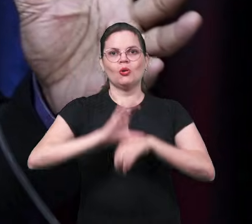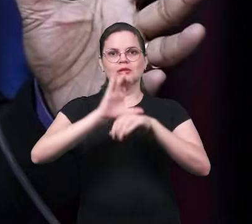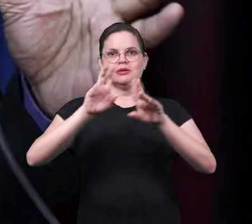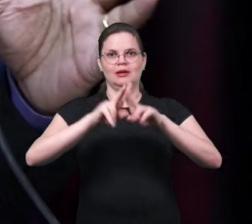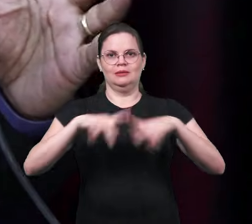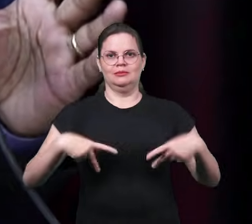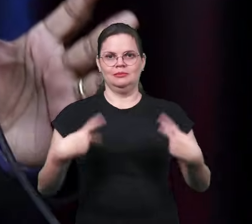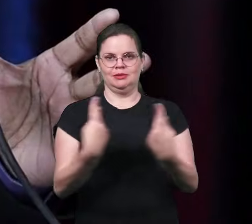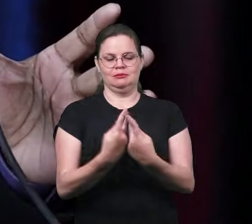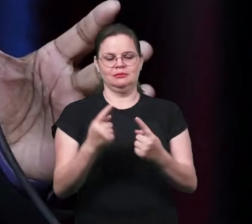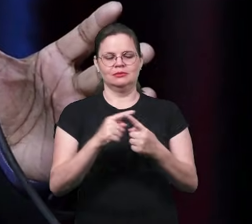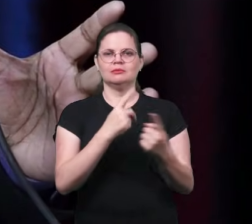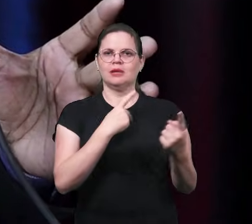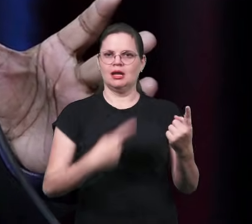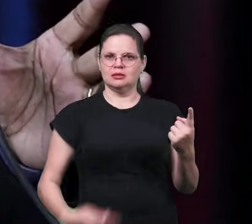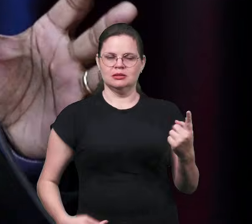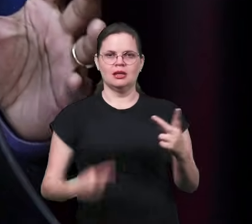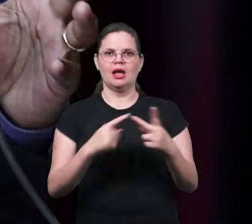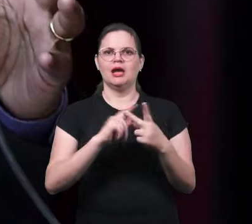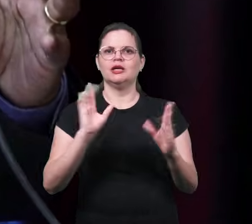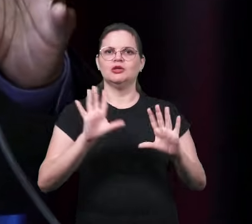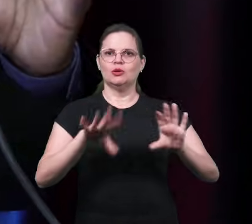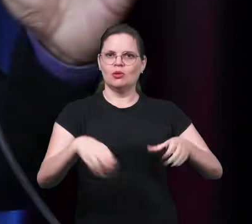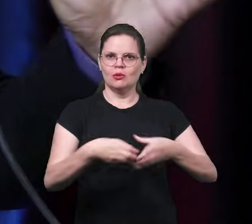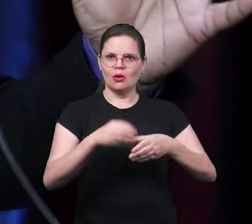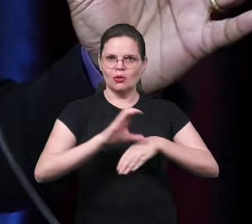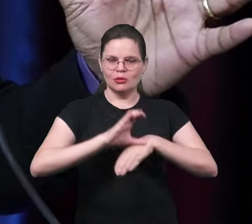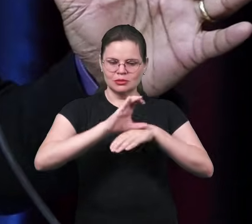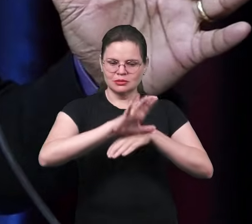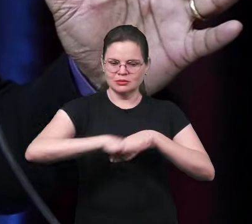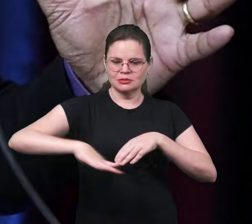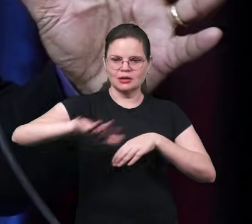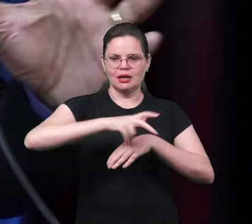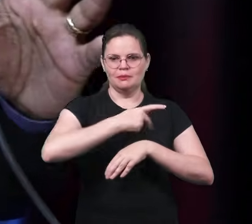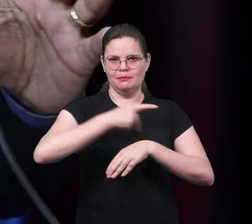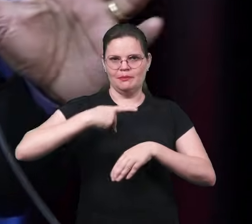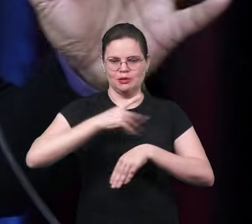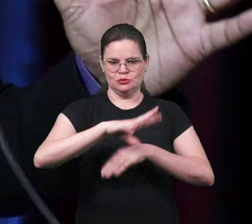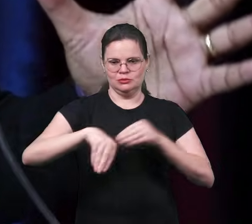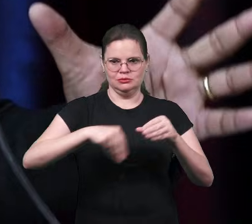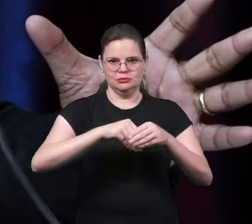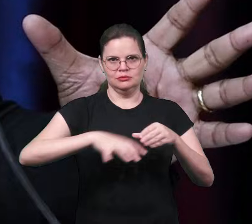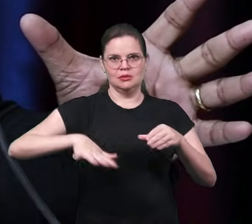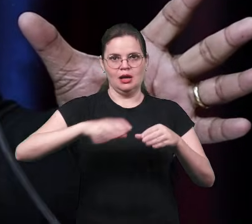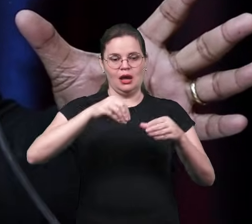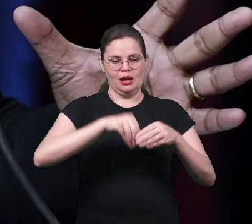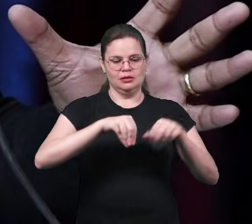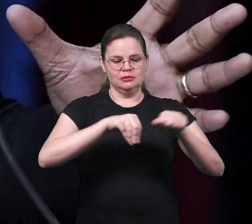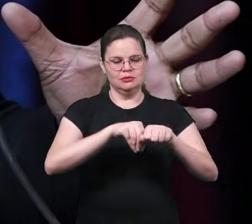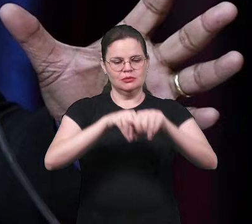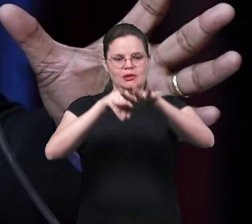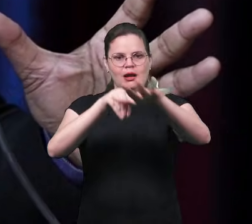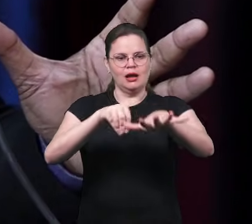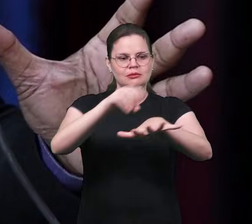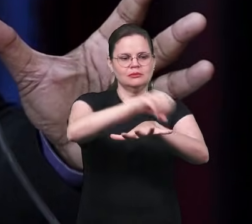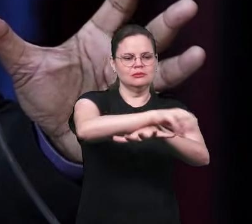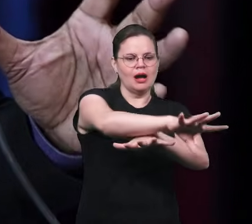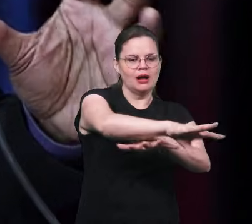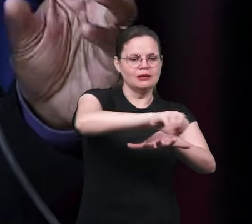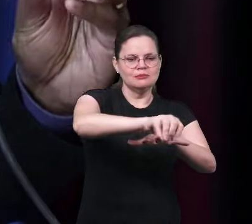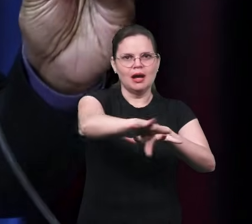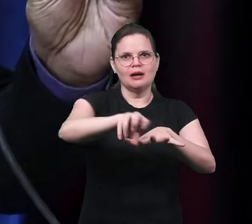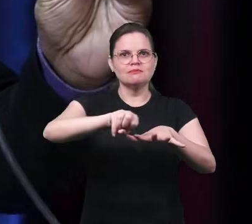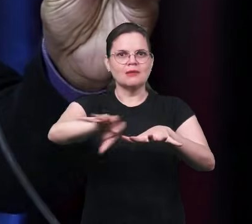o presidente, o Conselho Presbiteral e as regiões dentro do país, né? E as